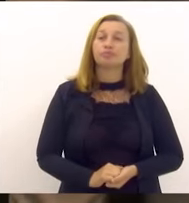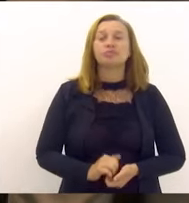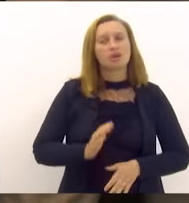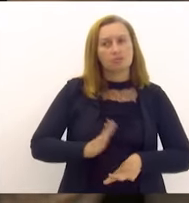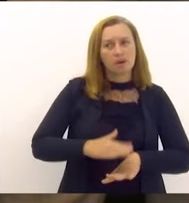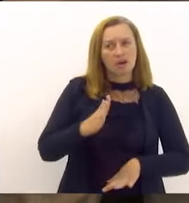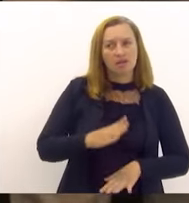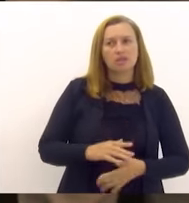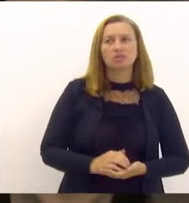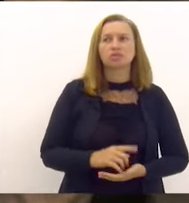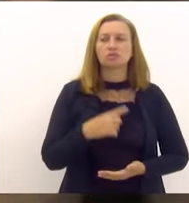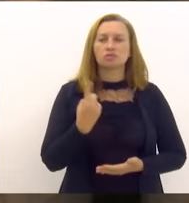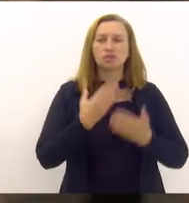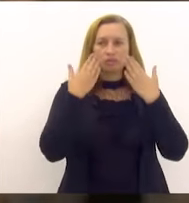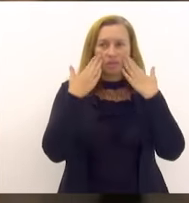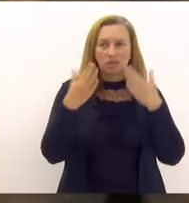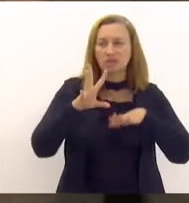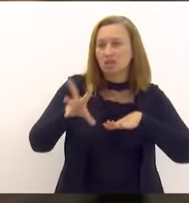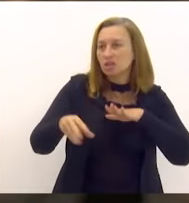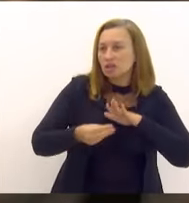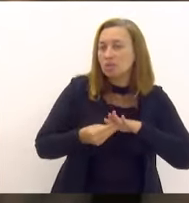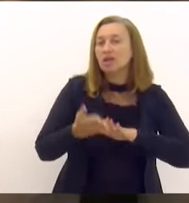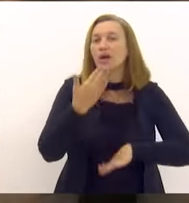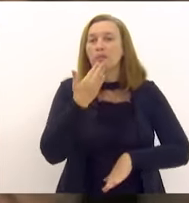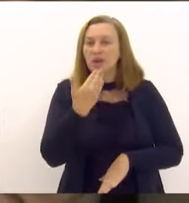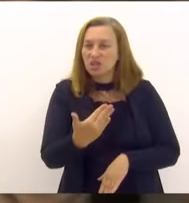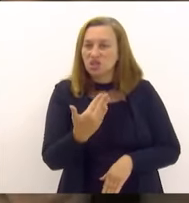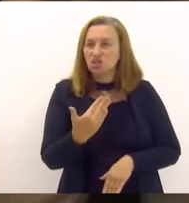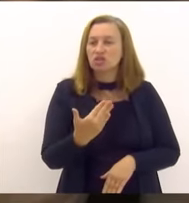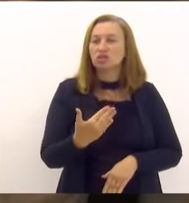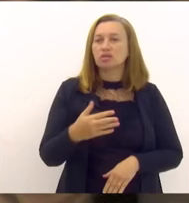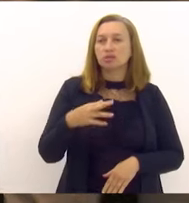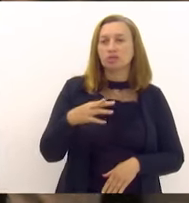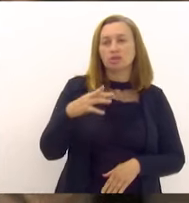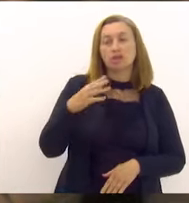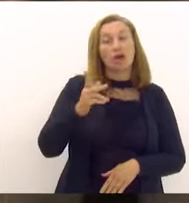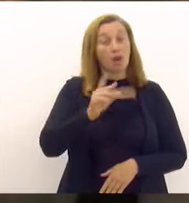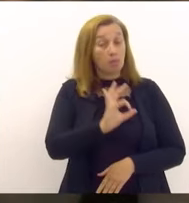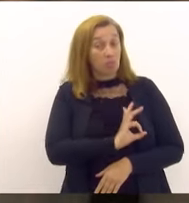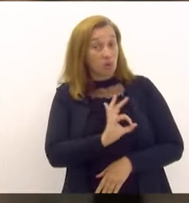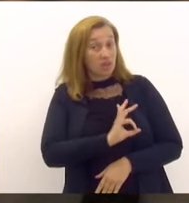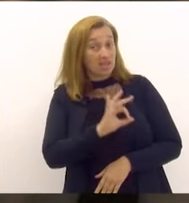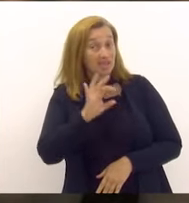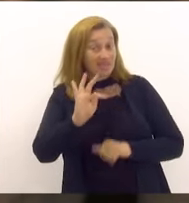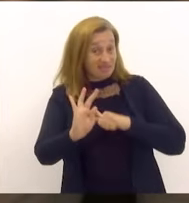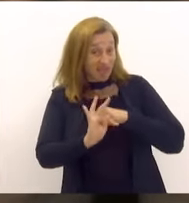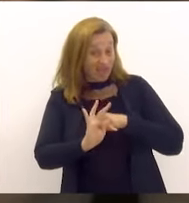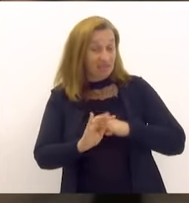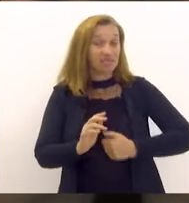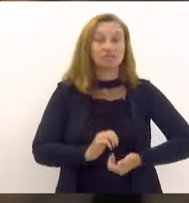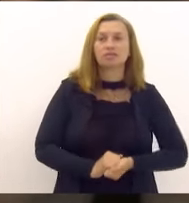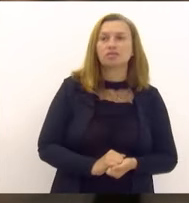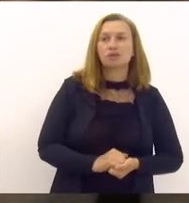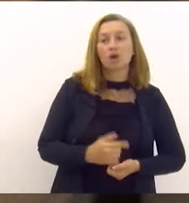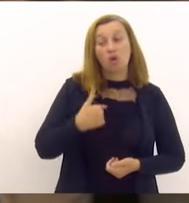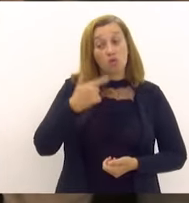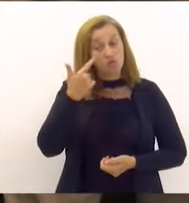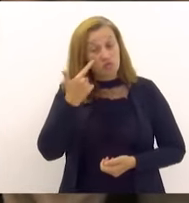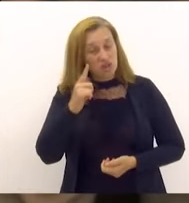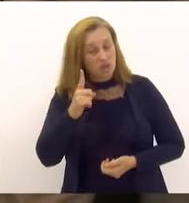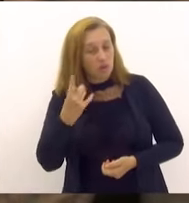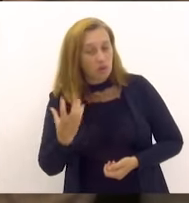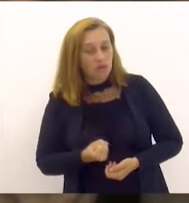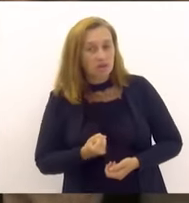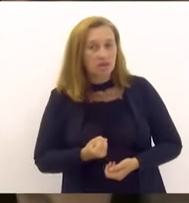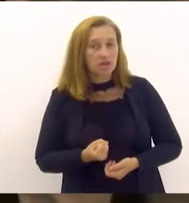mais, nós apresentamos emendas a pedido da perícia da Polícia Técnica, que eu verifiquei que não foram